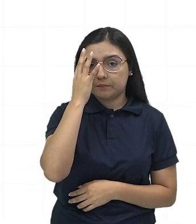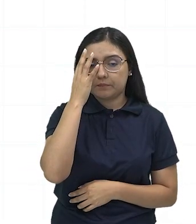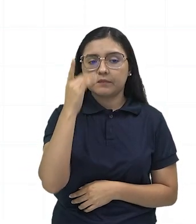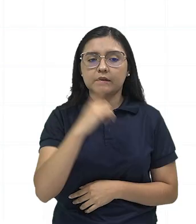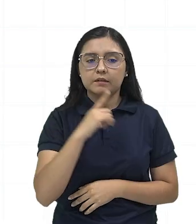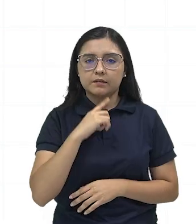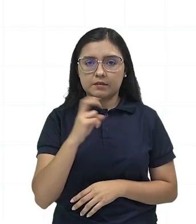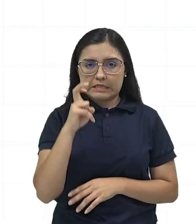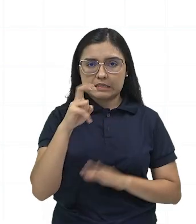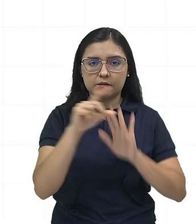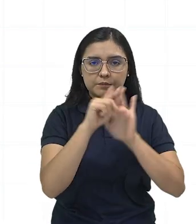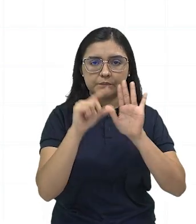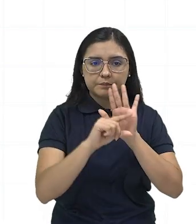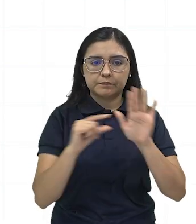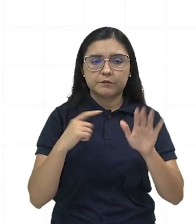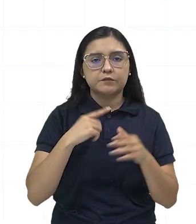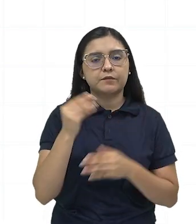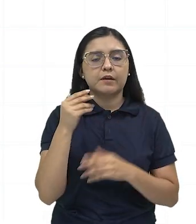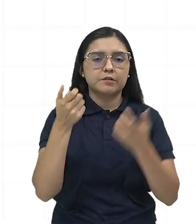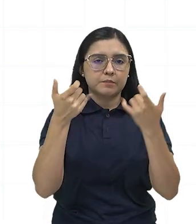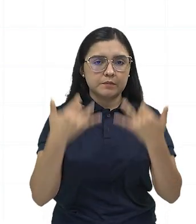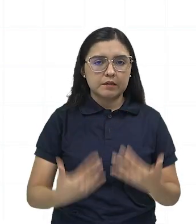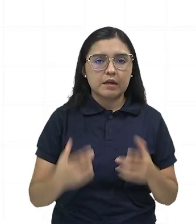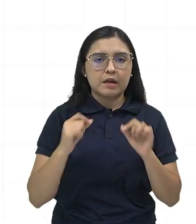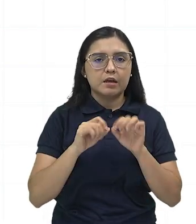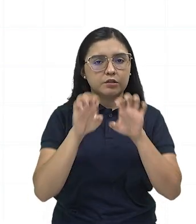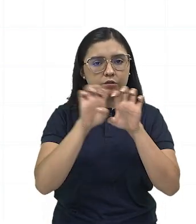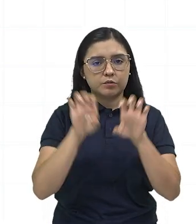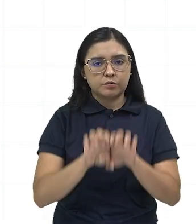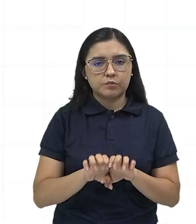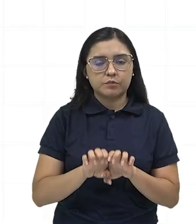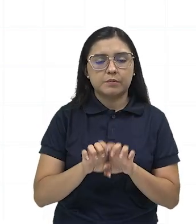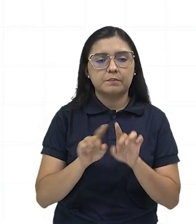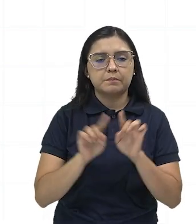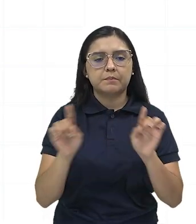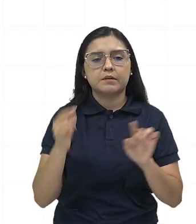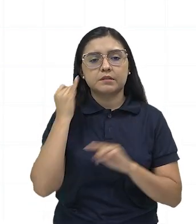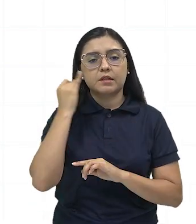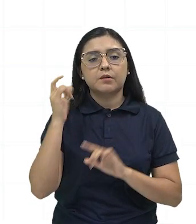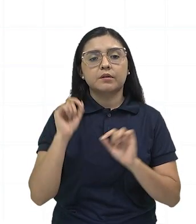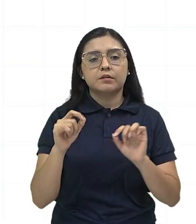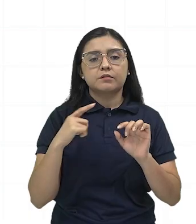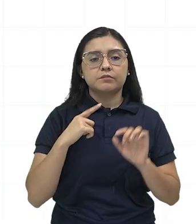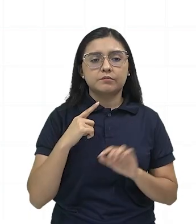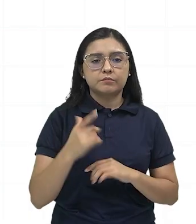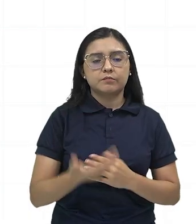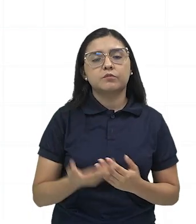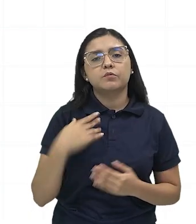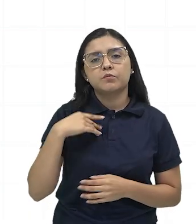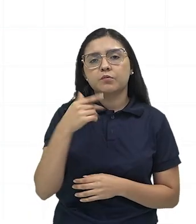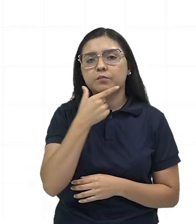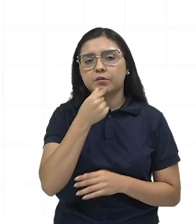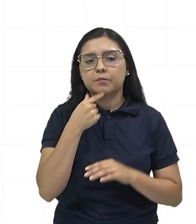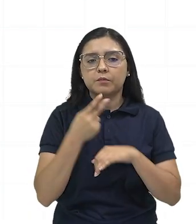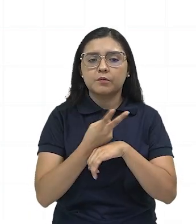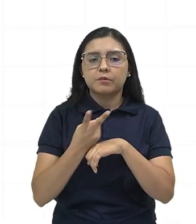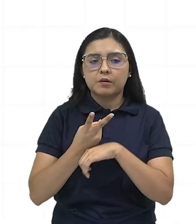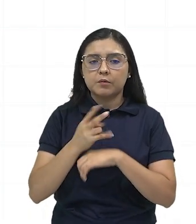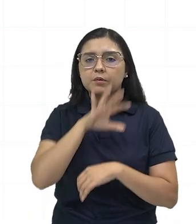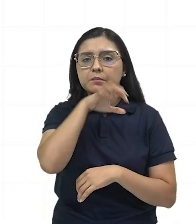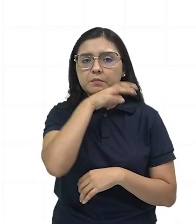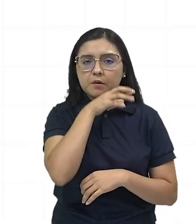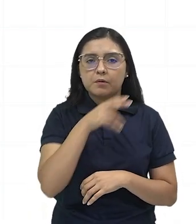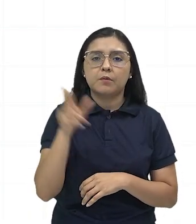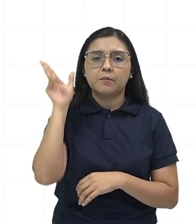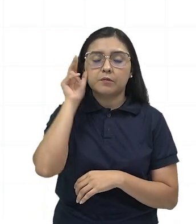os 5 versos, vamos falar sobre essa estrutura, mas atentem para essa ideia do poema, do menino procurar esse burrinho, o burro, que é um animal